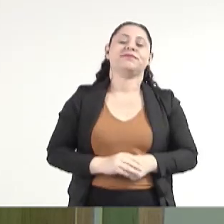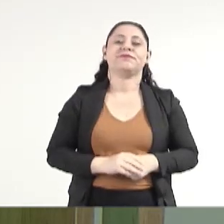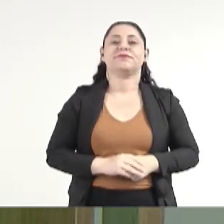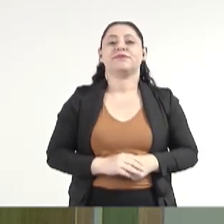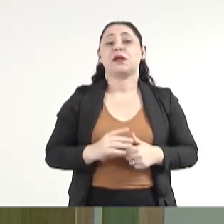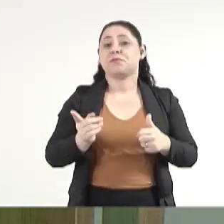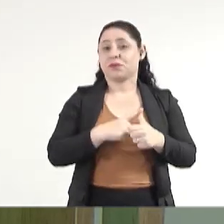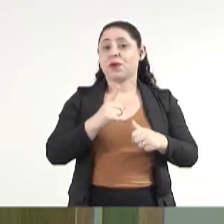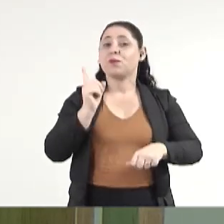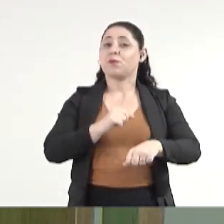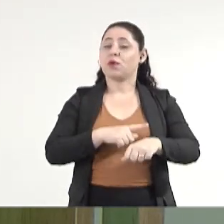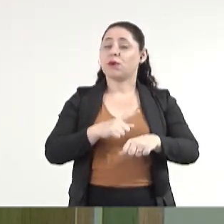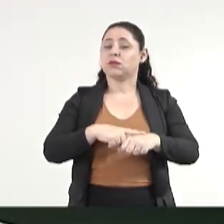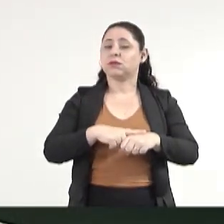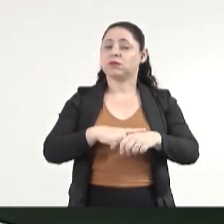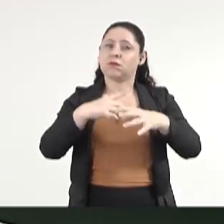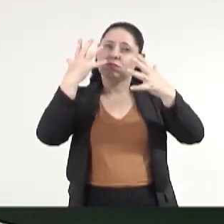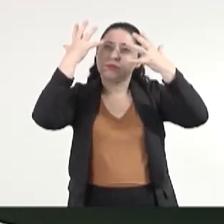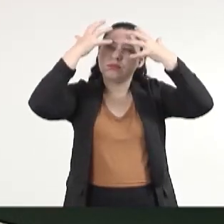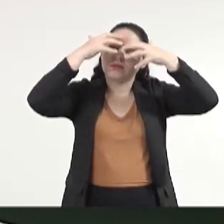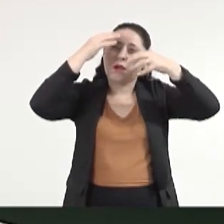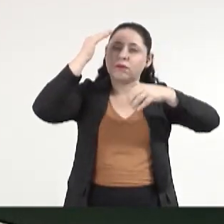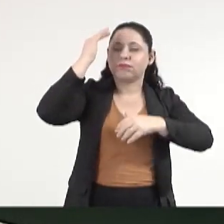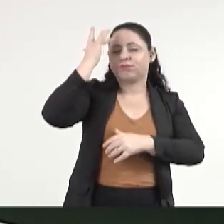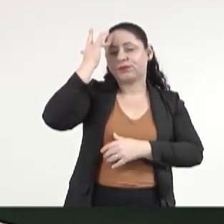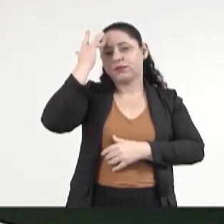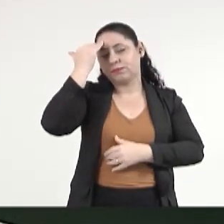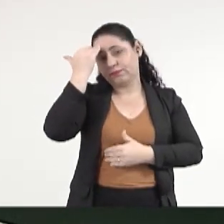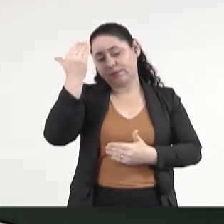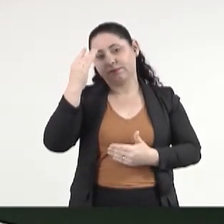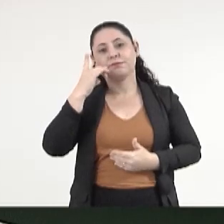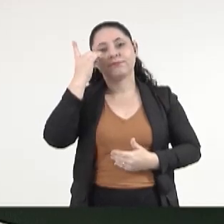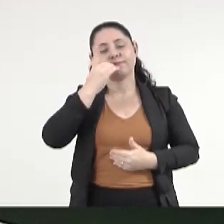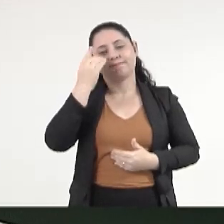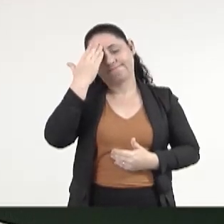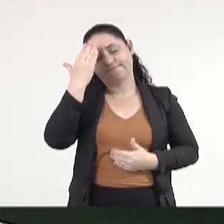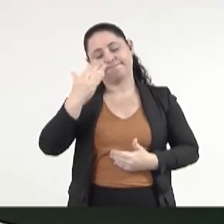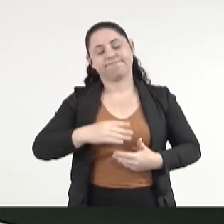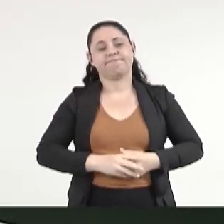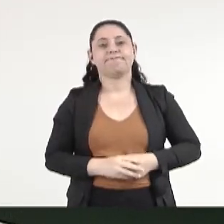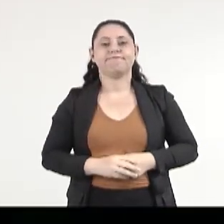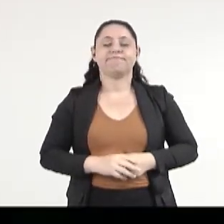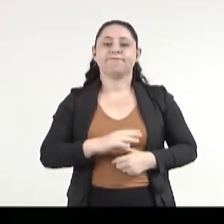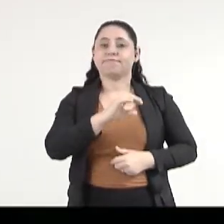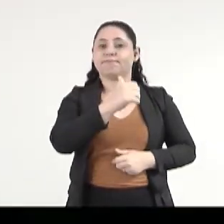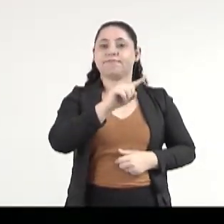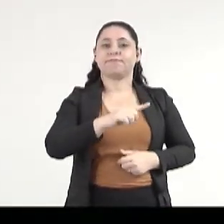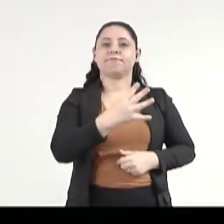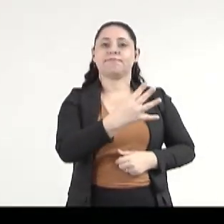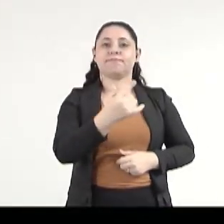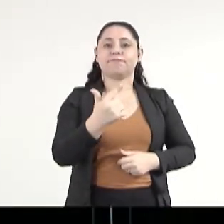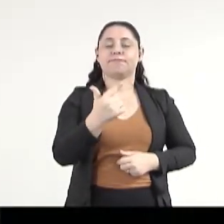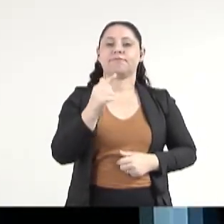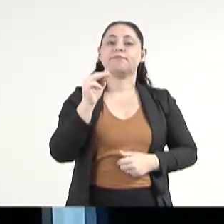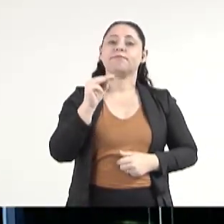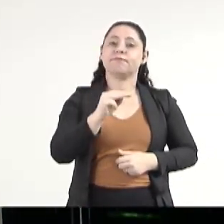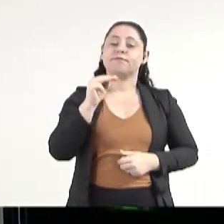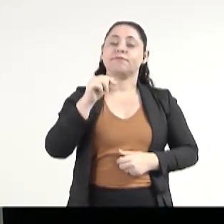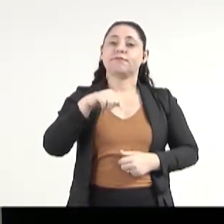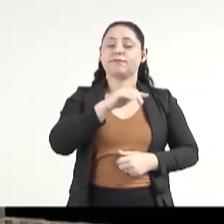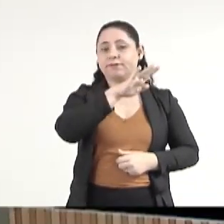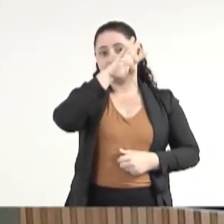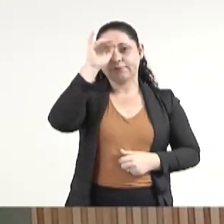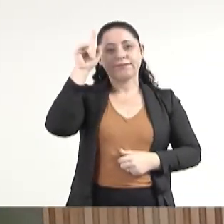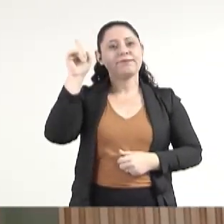é, então um primeiro momento de reflexão, né? Pela primeira vez. Mais uma vez, obrigado, deputada. Eu que agradeço, obrigada. Bom, 11 horas e 42 minutos em